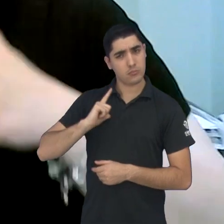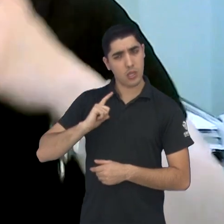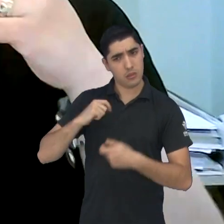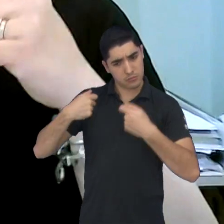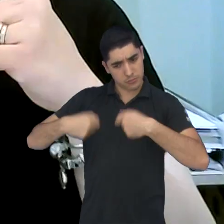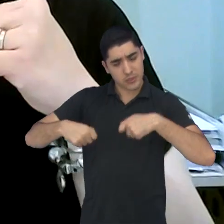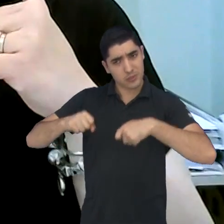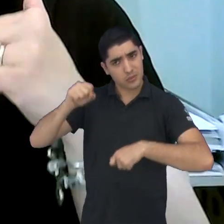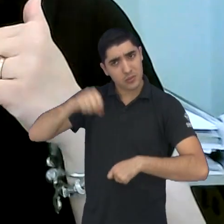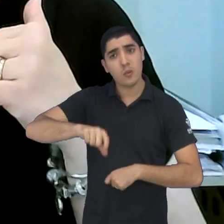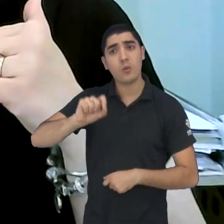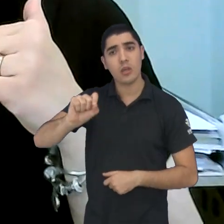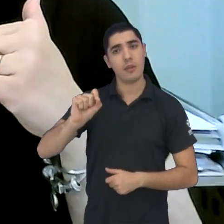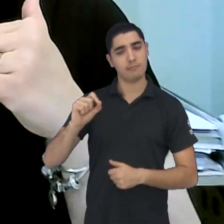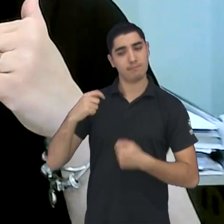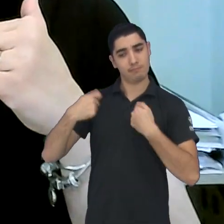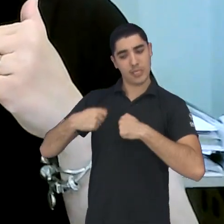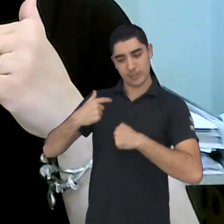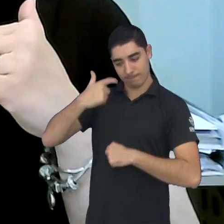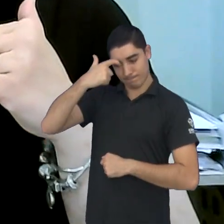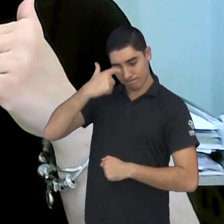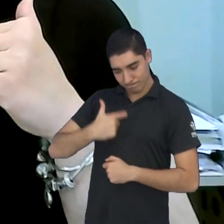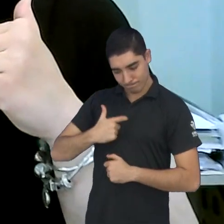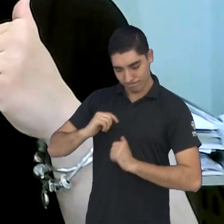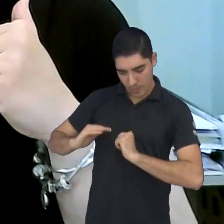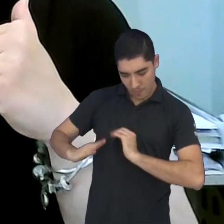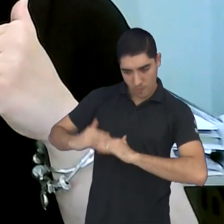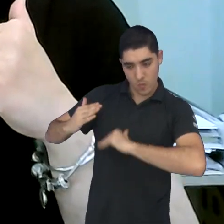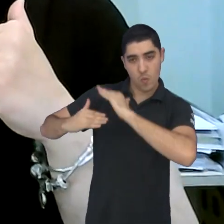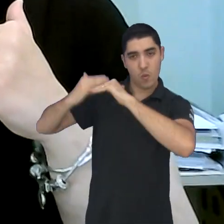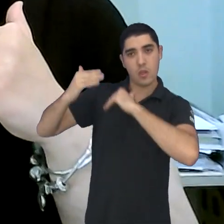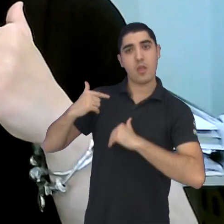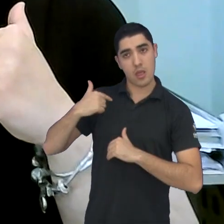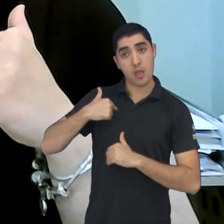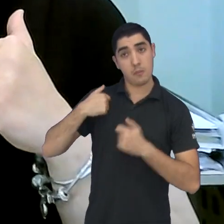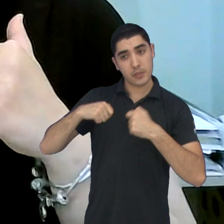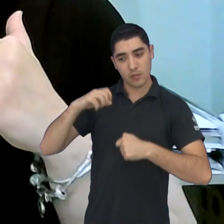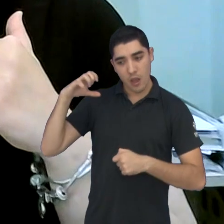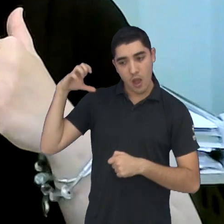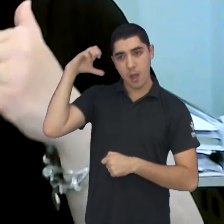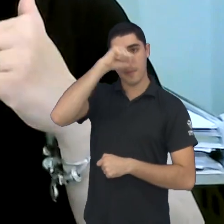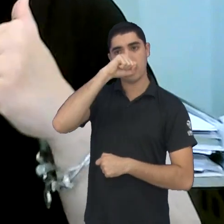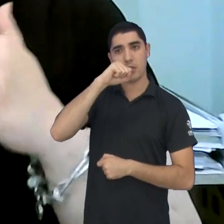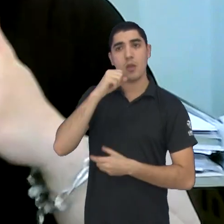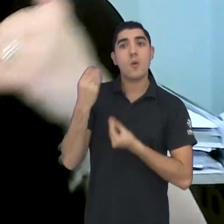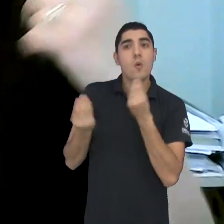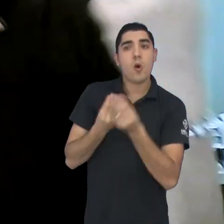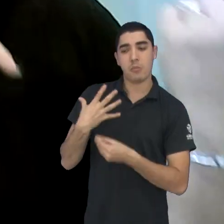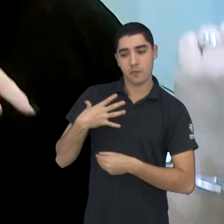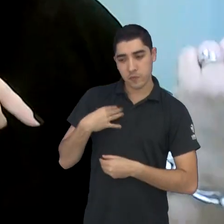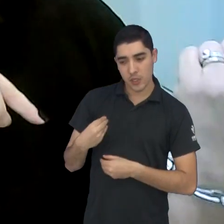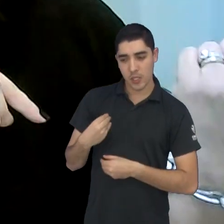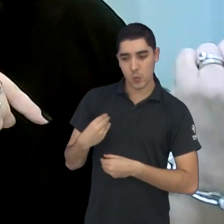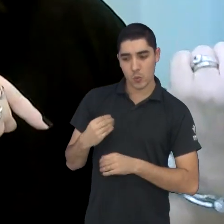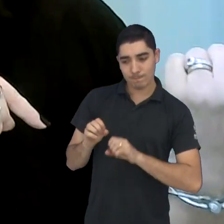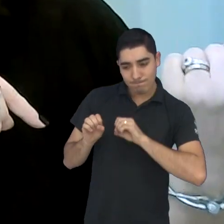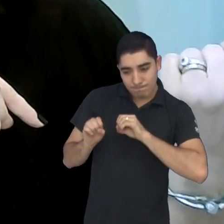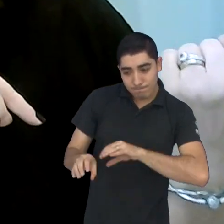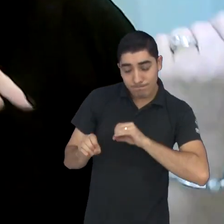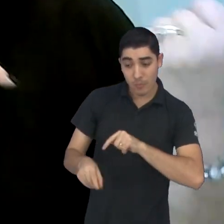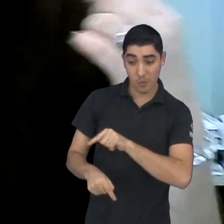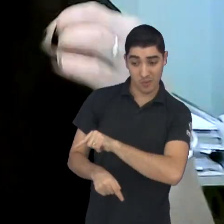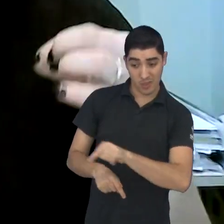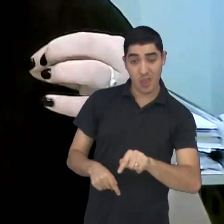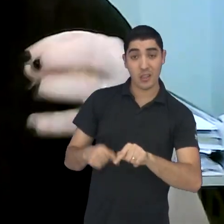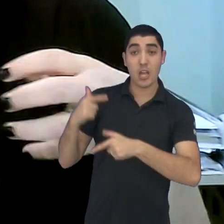que evoluir também, a gente tem que também aprender a ser pai e mãe dessa nova